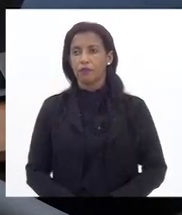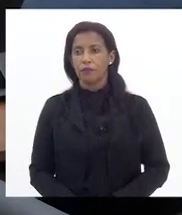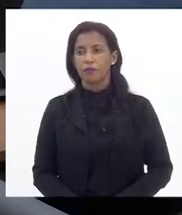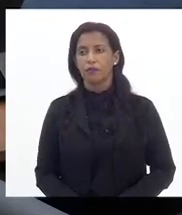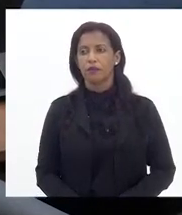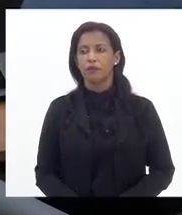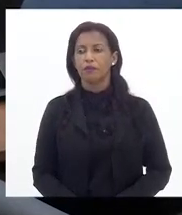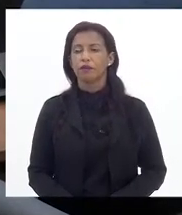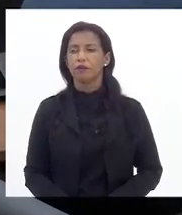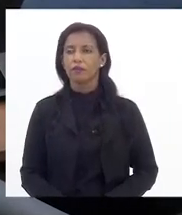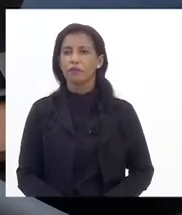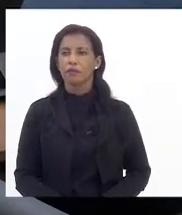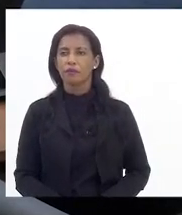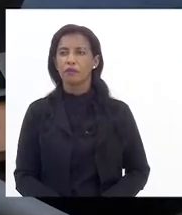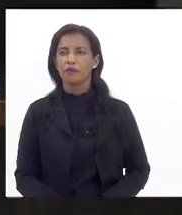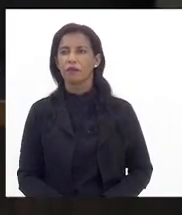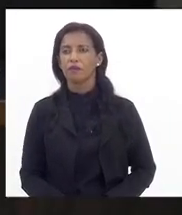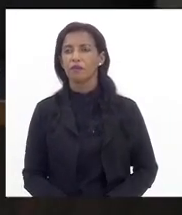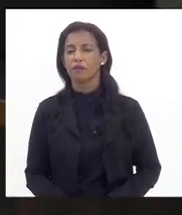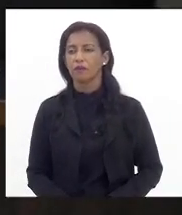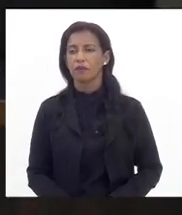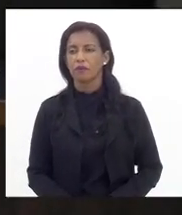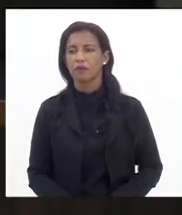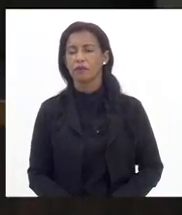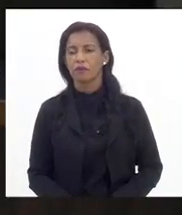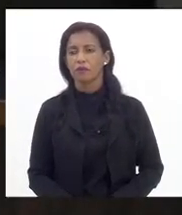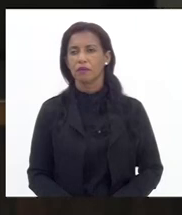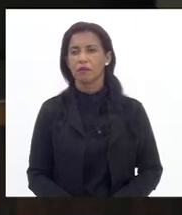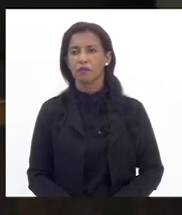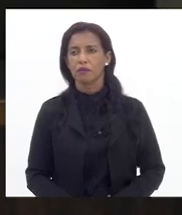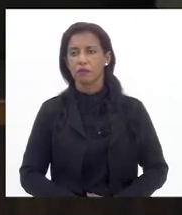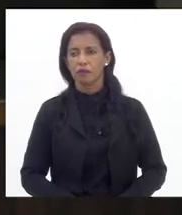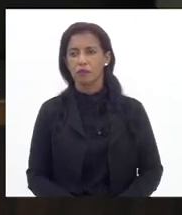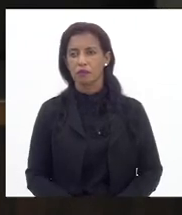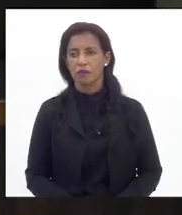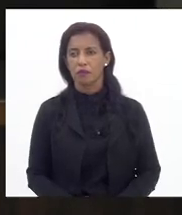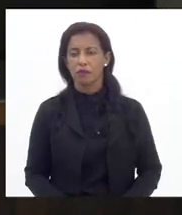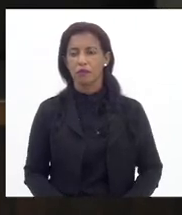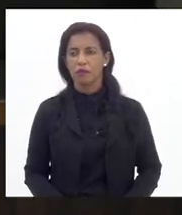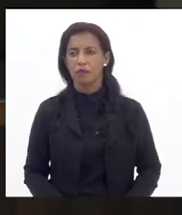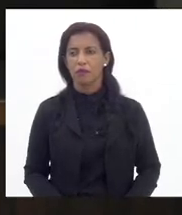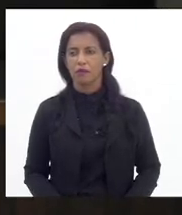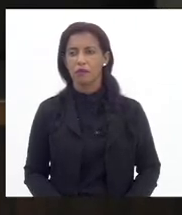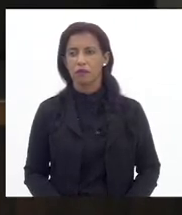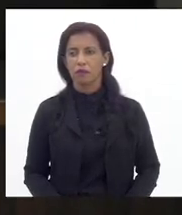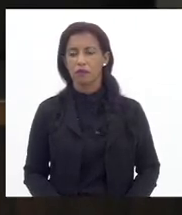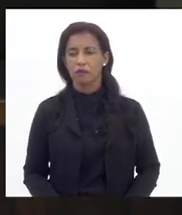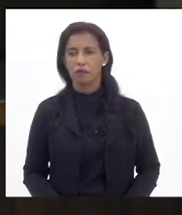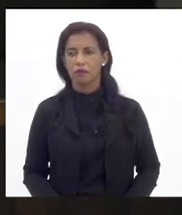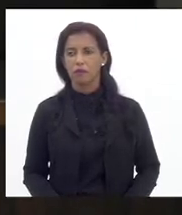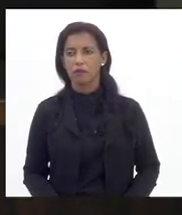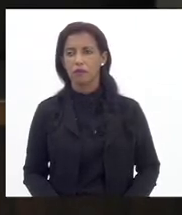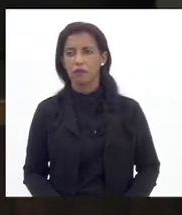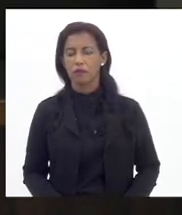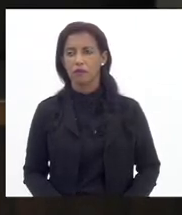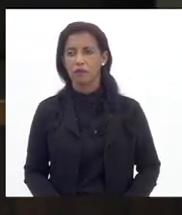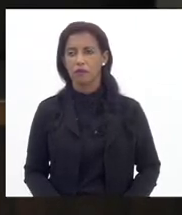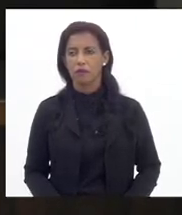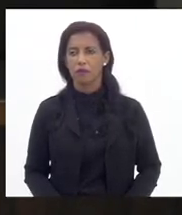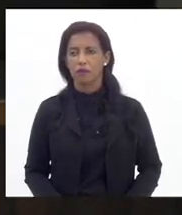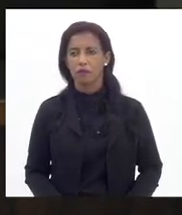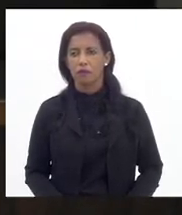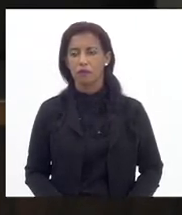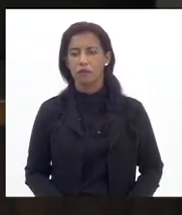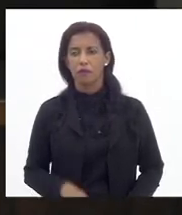não é eu é só importante o secretário e o retorno em um minuto é só